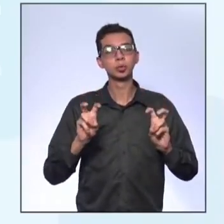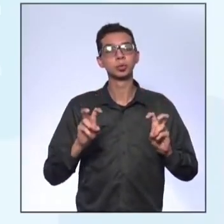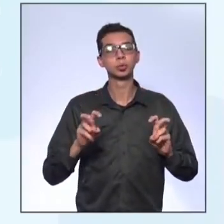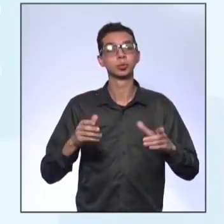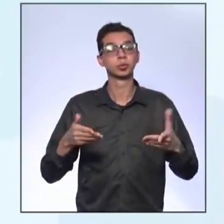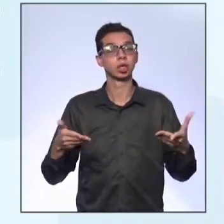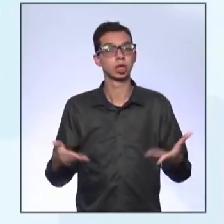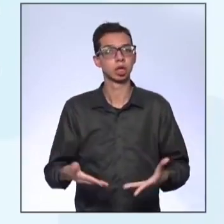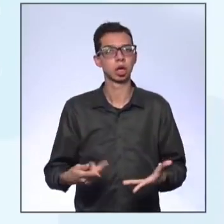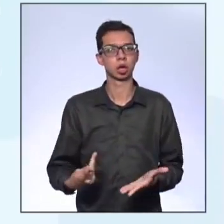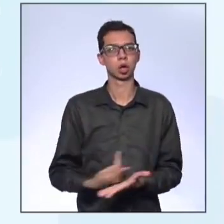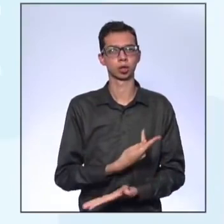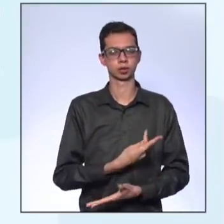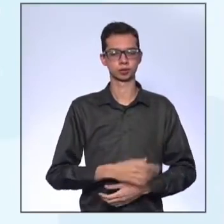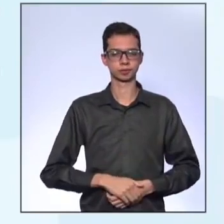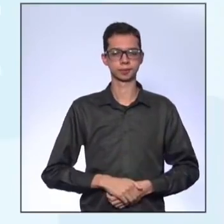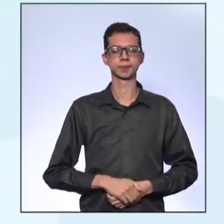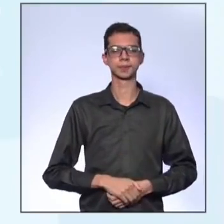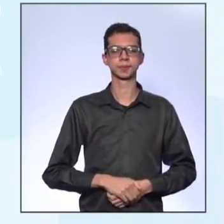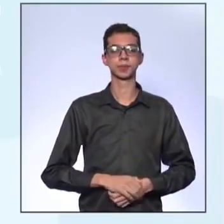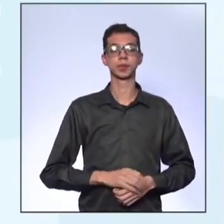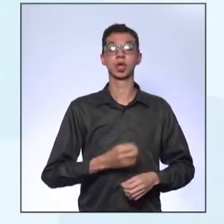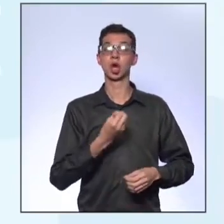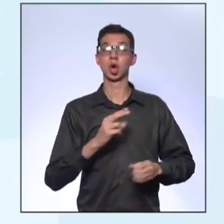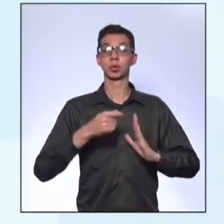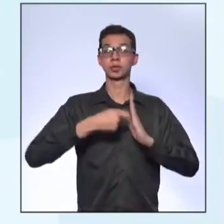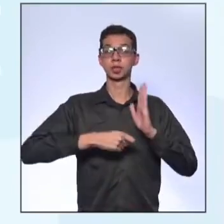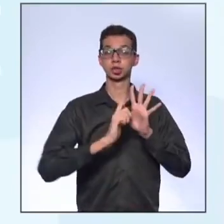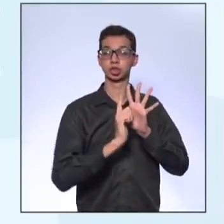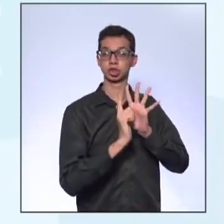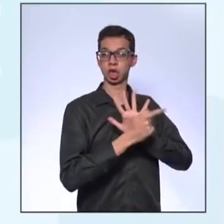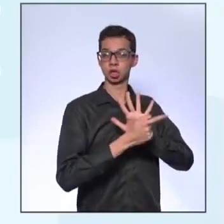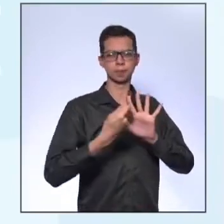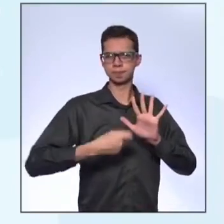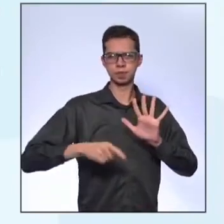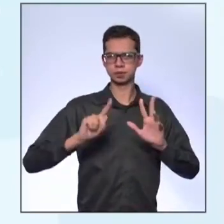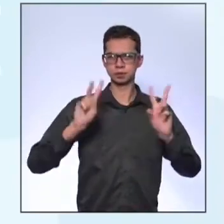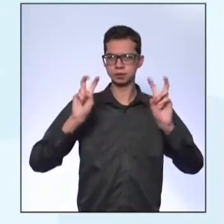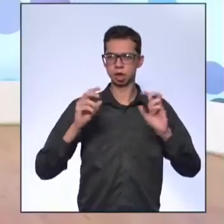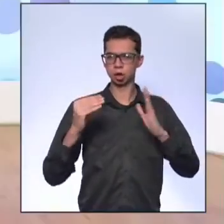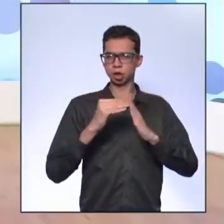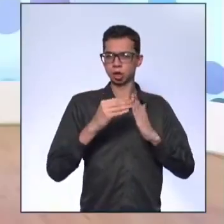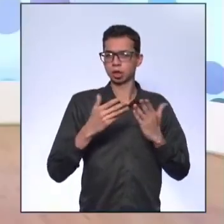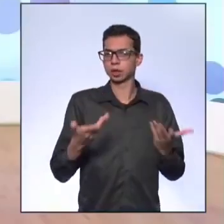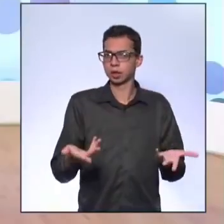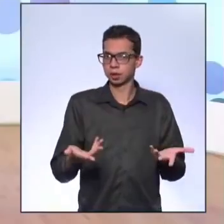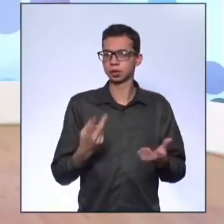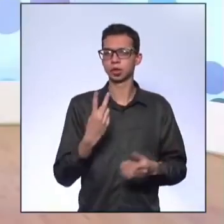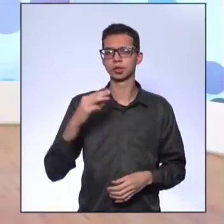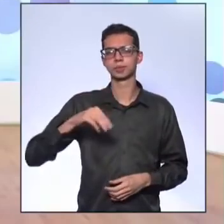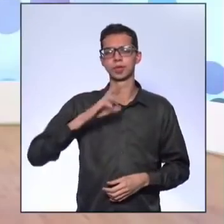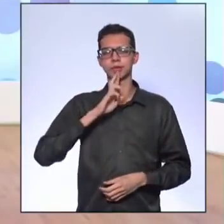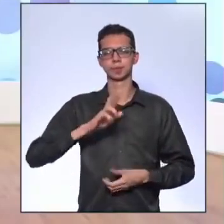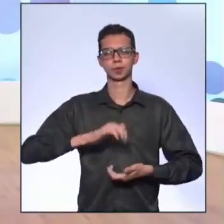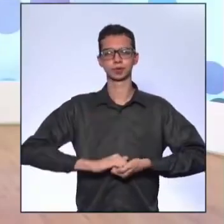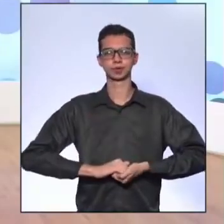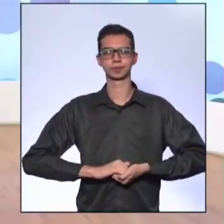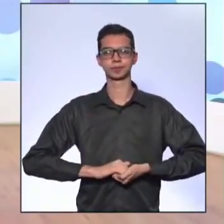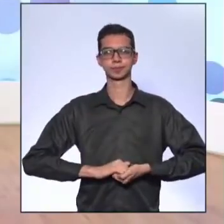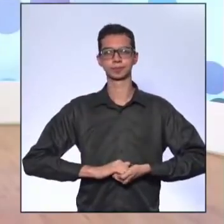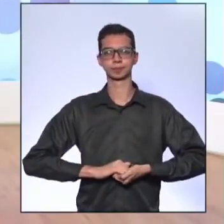é obrigatória a colocação do título. Vamos lá, então, esse daí? 2 minutos para responder essa. Vamos lá. Vamos lá, então.